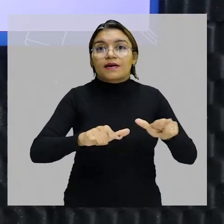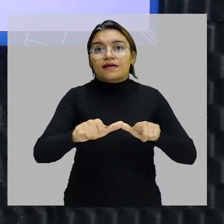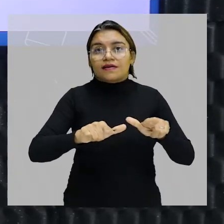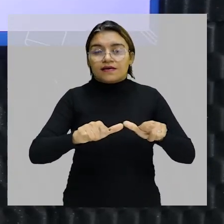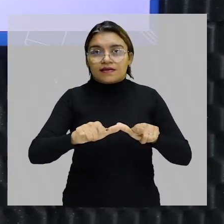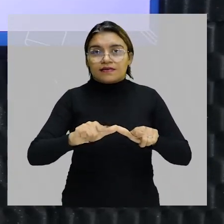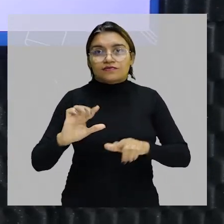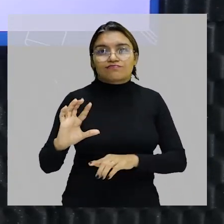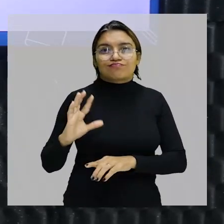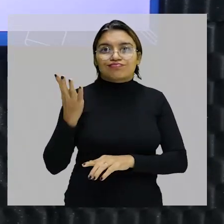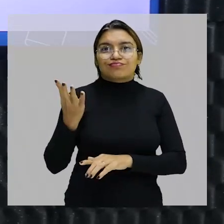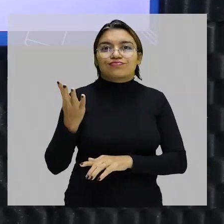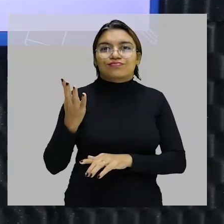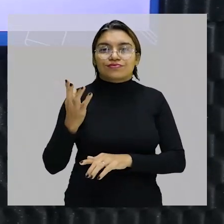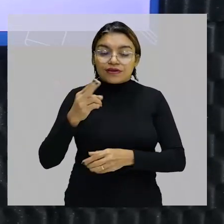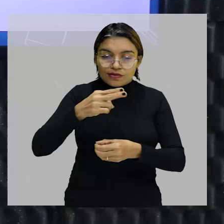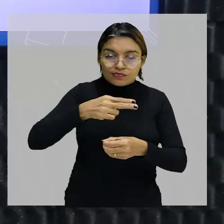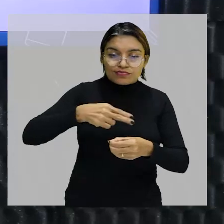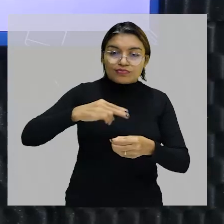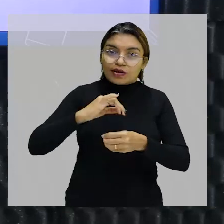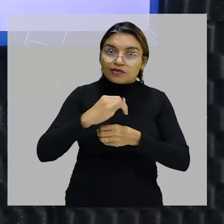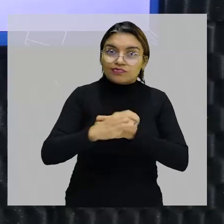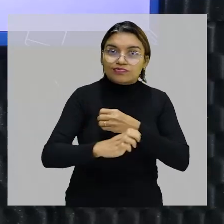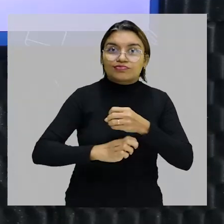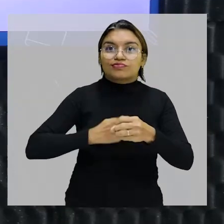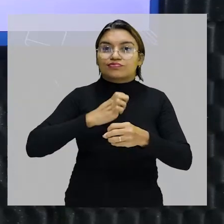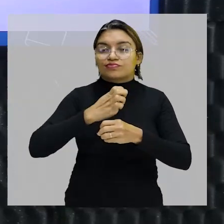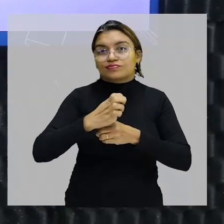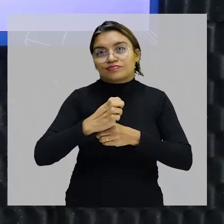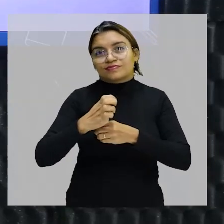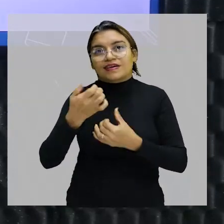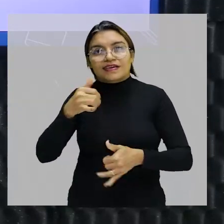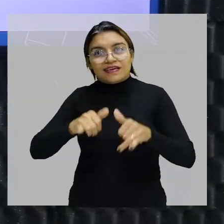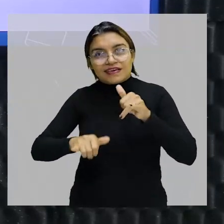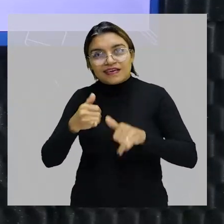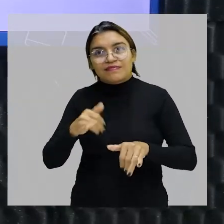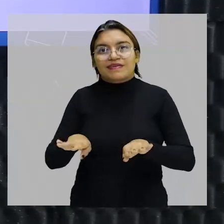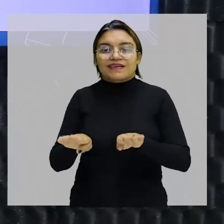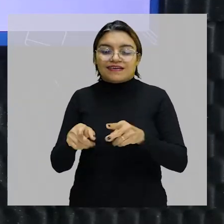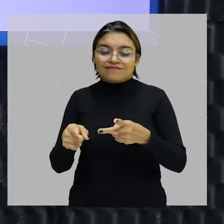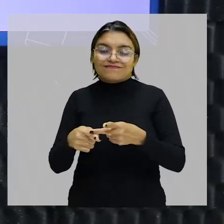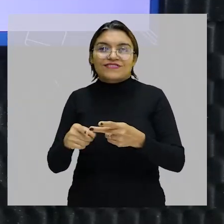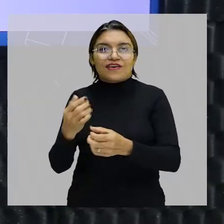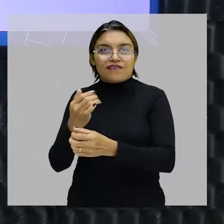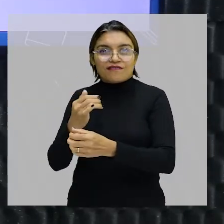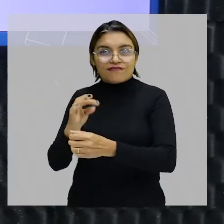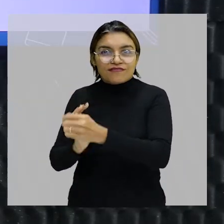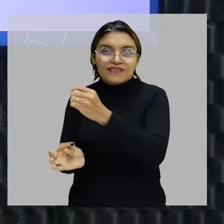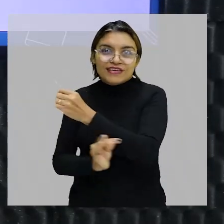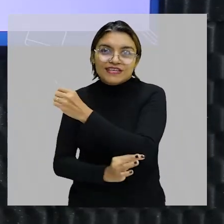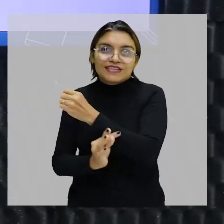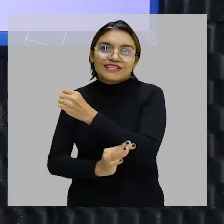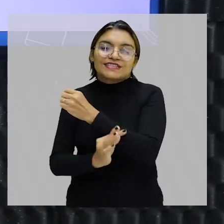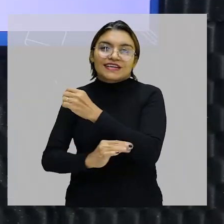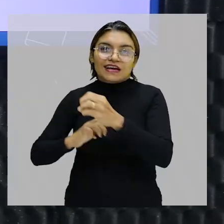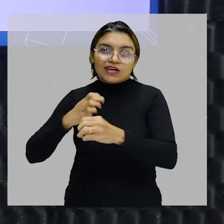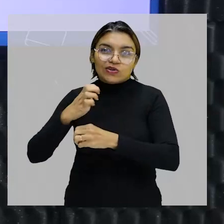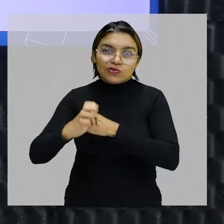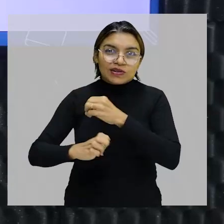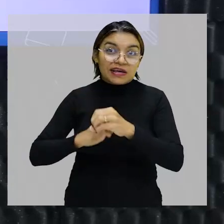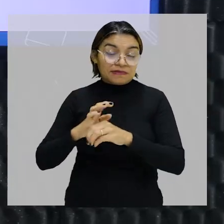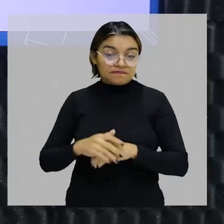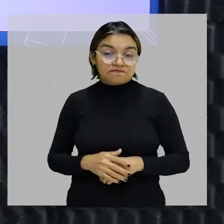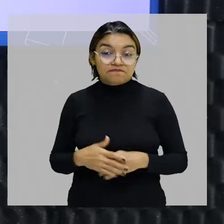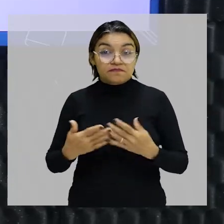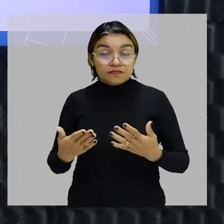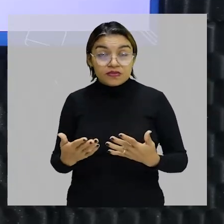os fenômenos nucleares, trabalhando com a química e com a física nuclear. Tudo bem, turminha? Pois é. Então,